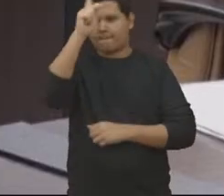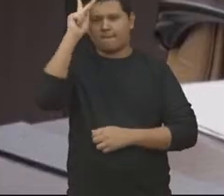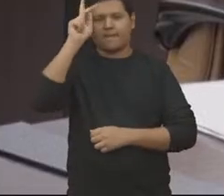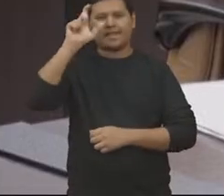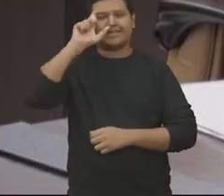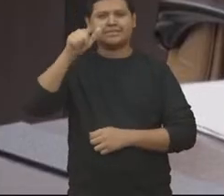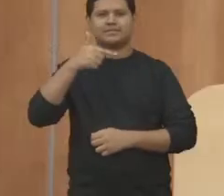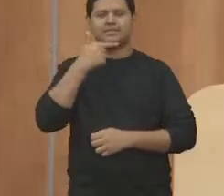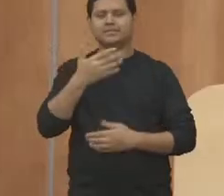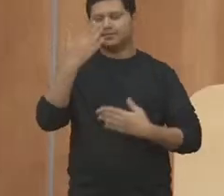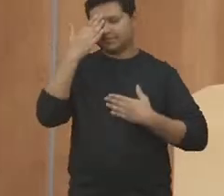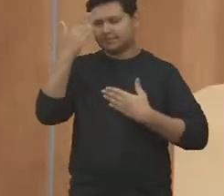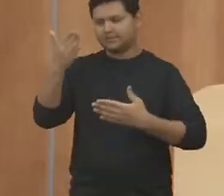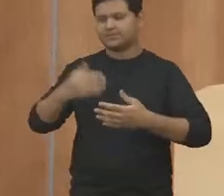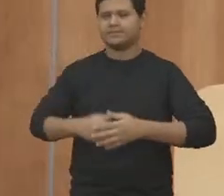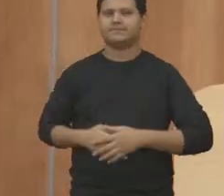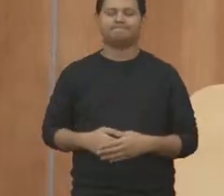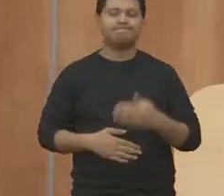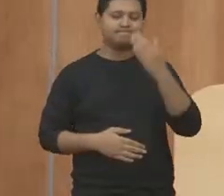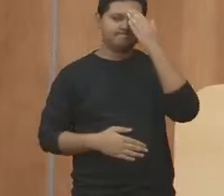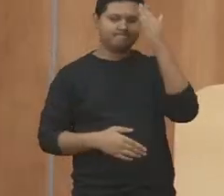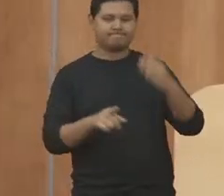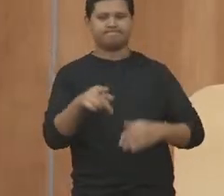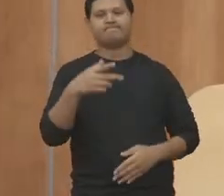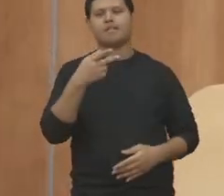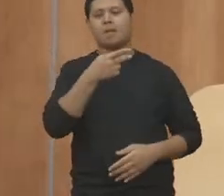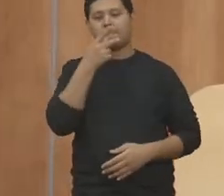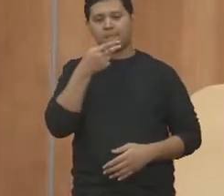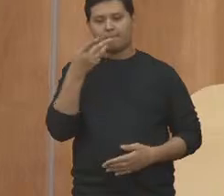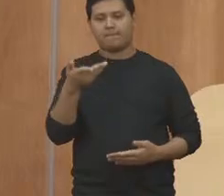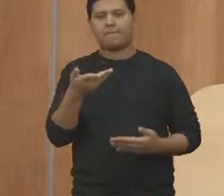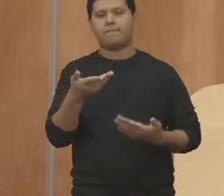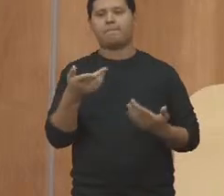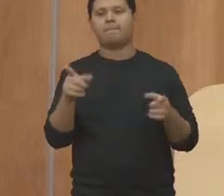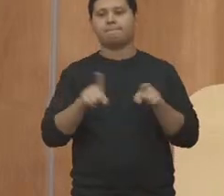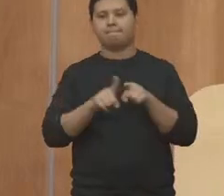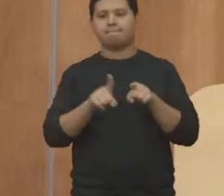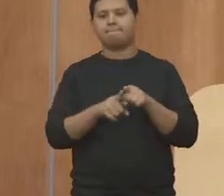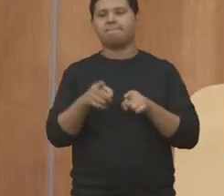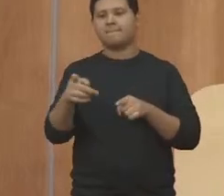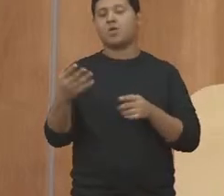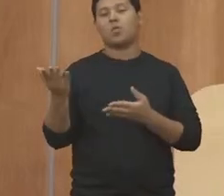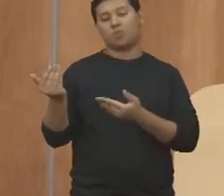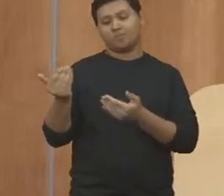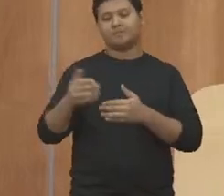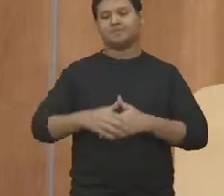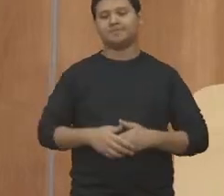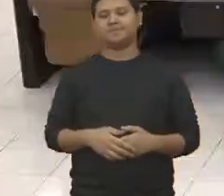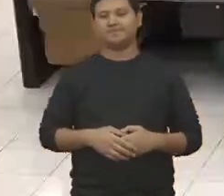Guilherme? Agradeço, vereadora, pelas ponderações, principalmente o jovial.